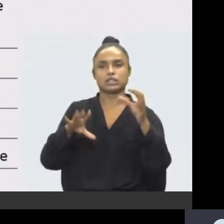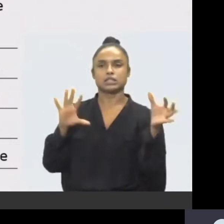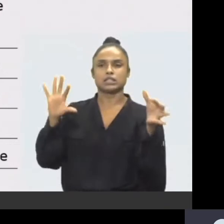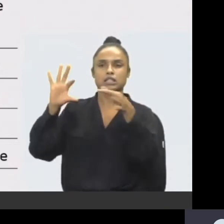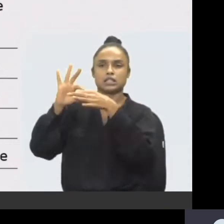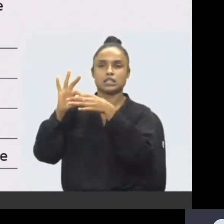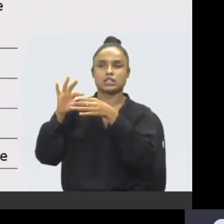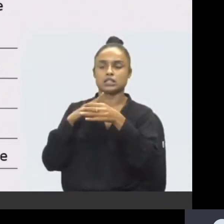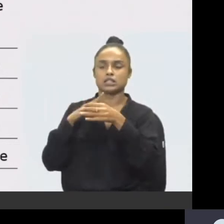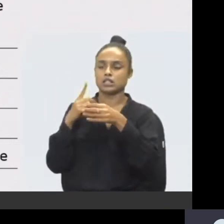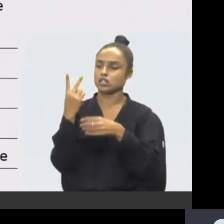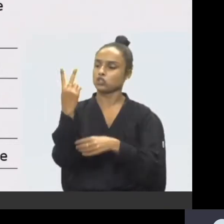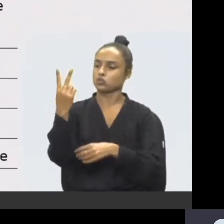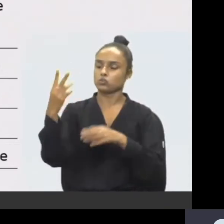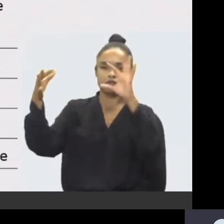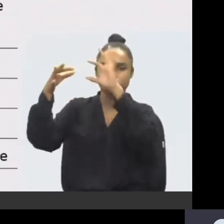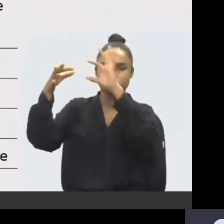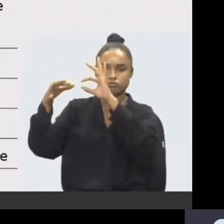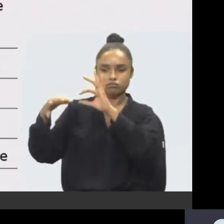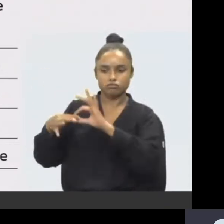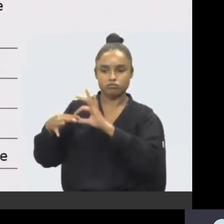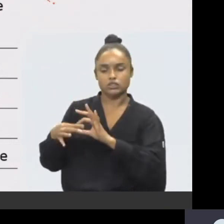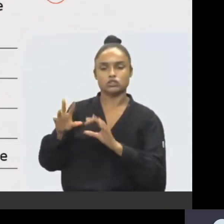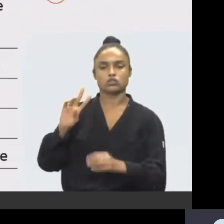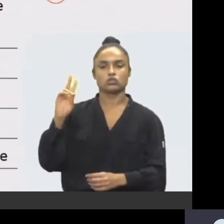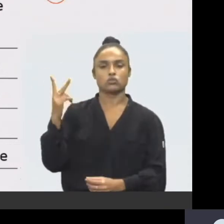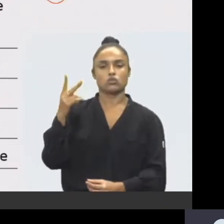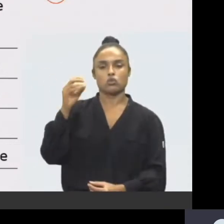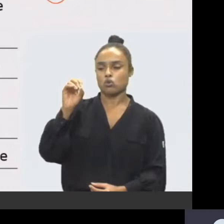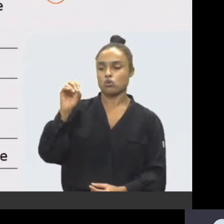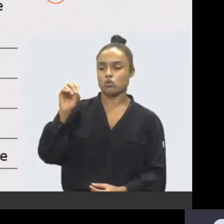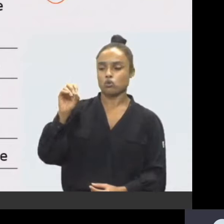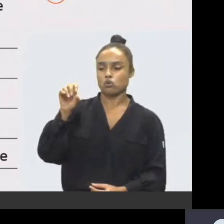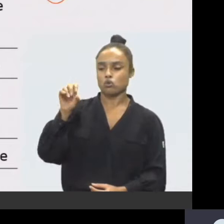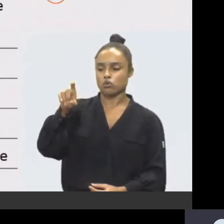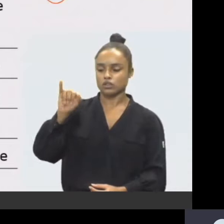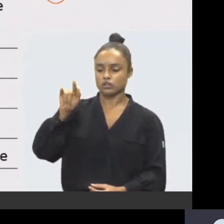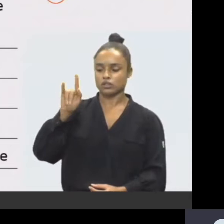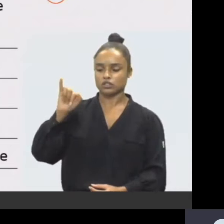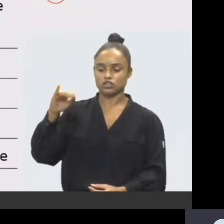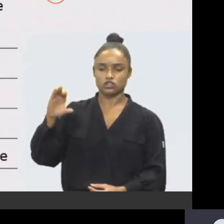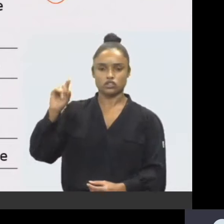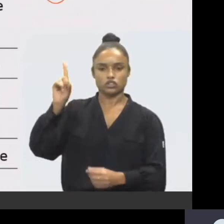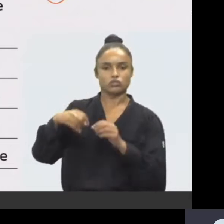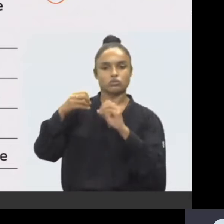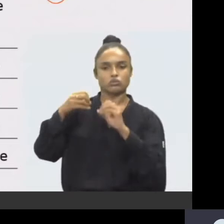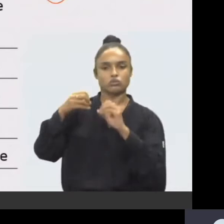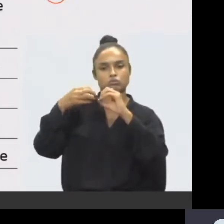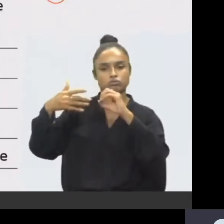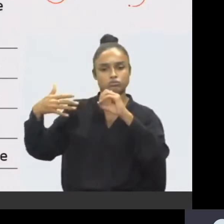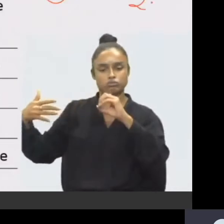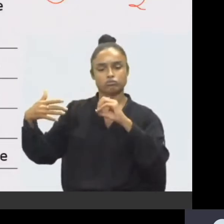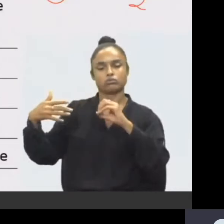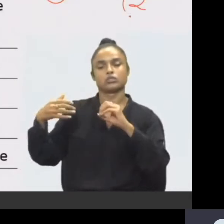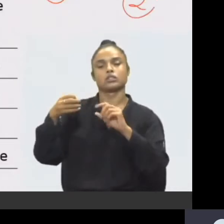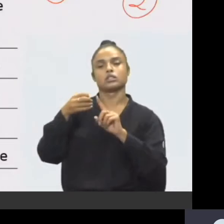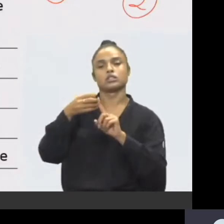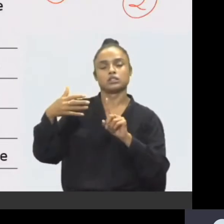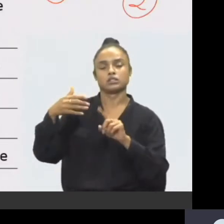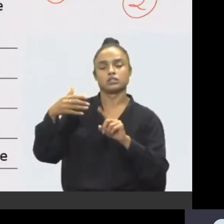2 reagentes. Então, o primeiro aqui corresponde ao ciclohexanol e o